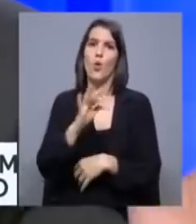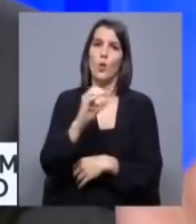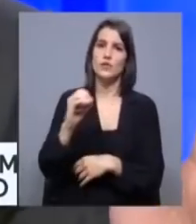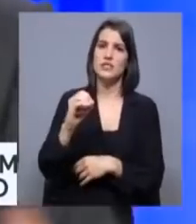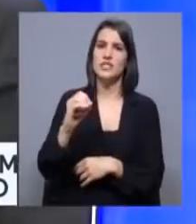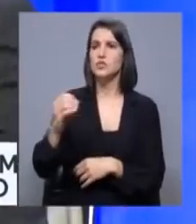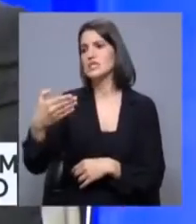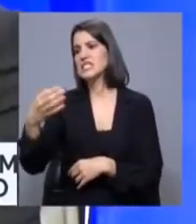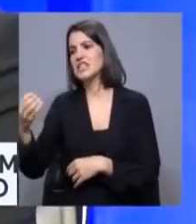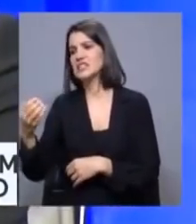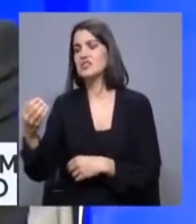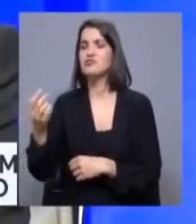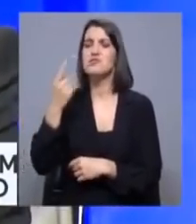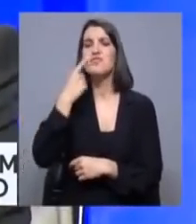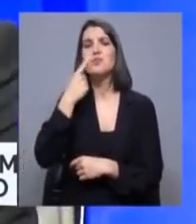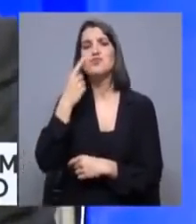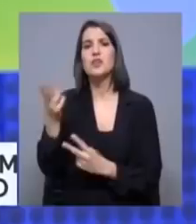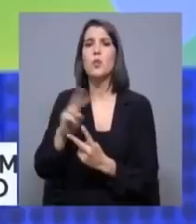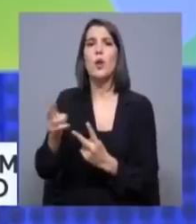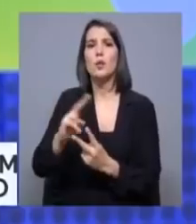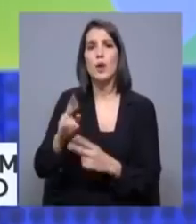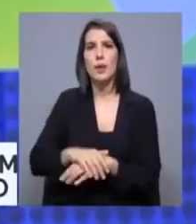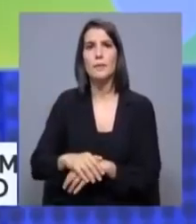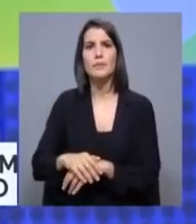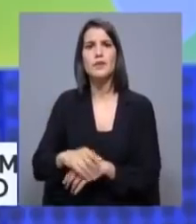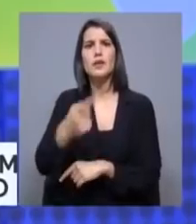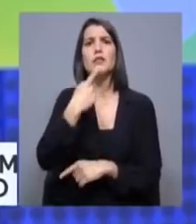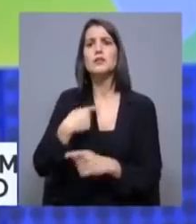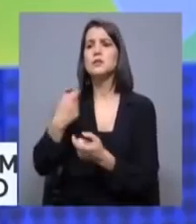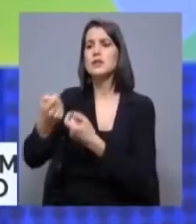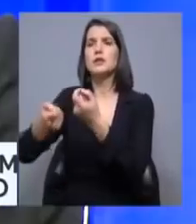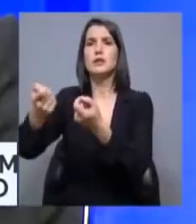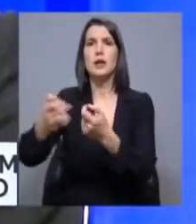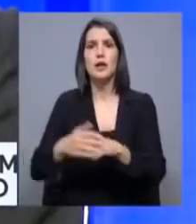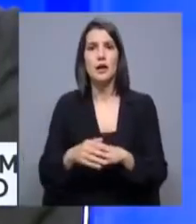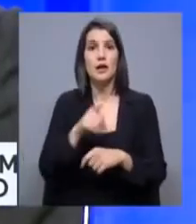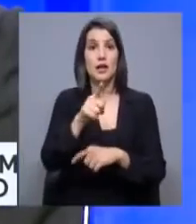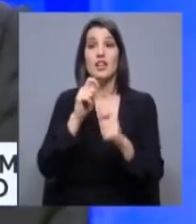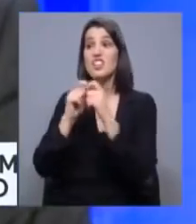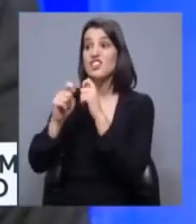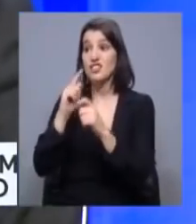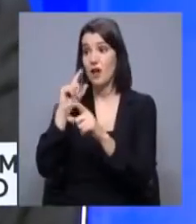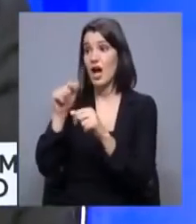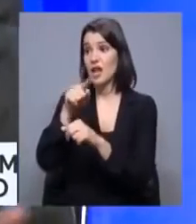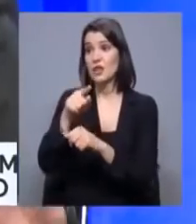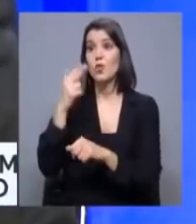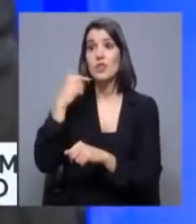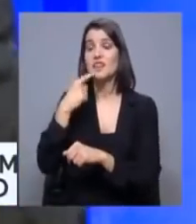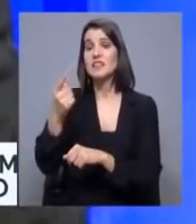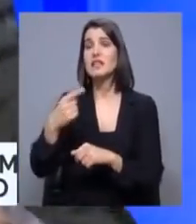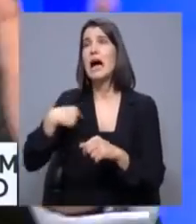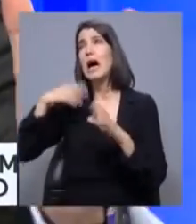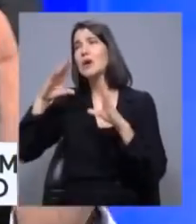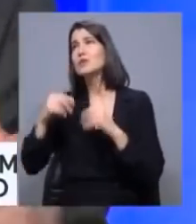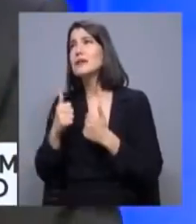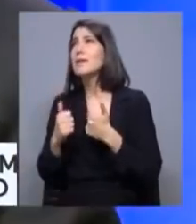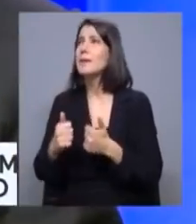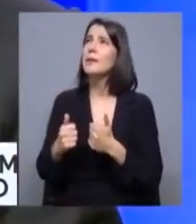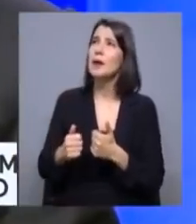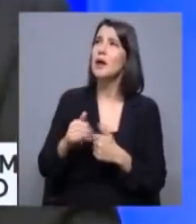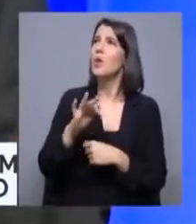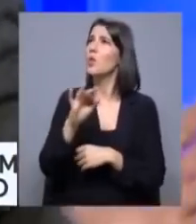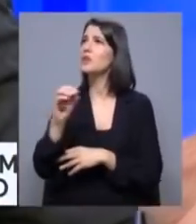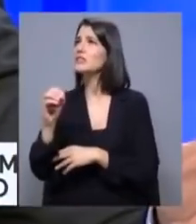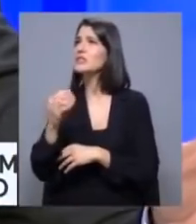400 a fazer uns 700 pessoa Conseguiu ouvir ouvir uma grande entrevista Daniel Ventura uma rádio em que é exigida eu não sei exatamente se